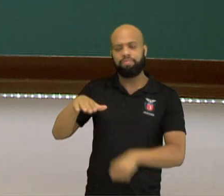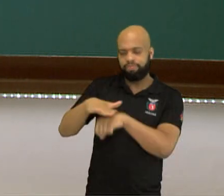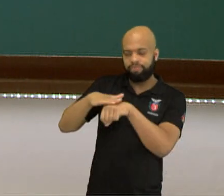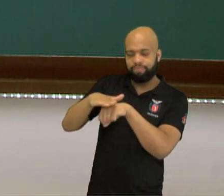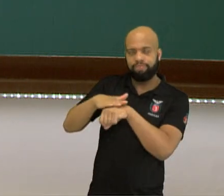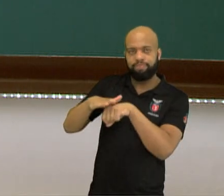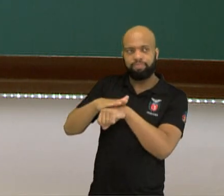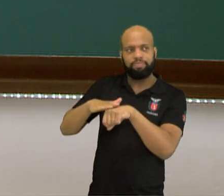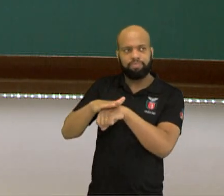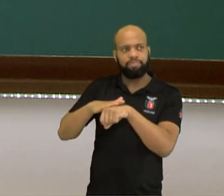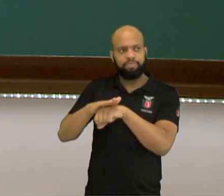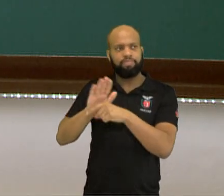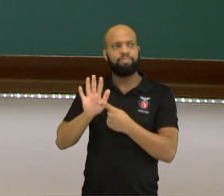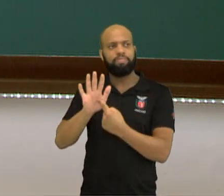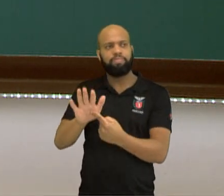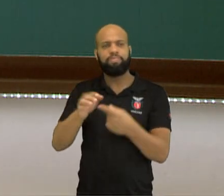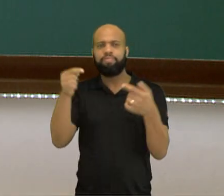diálogo,